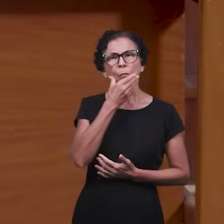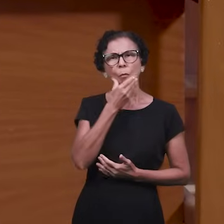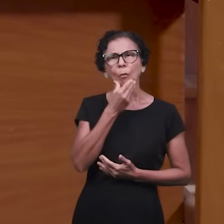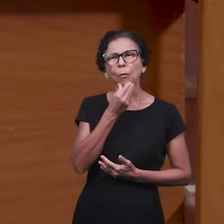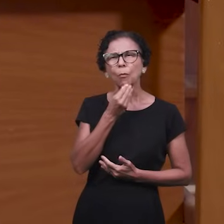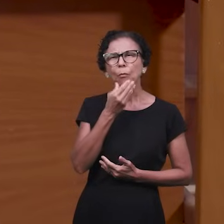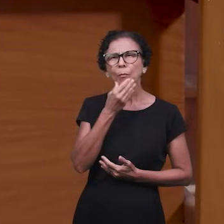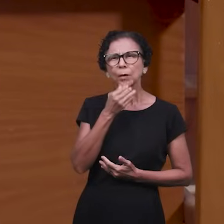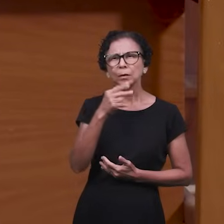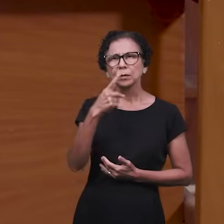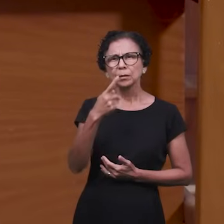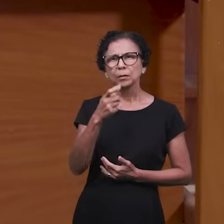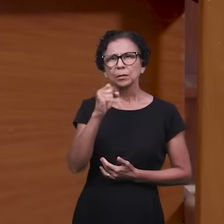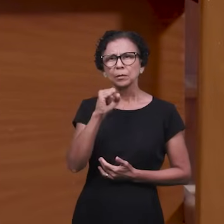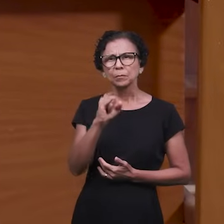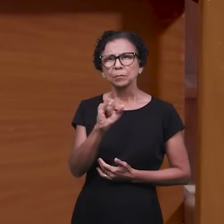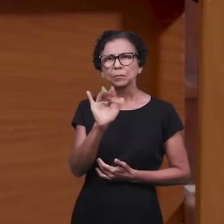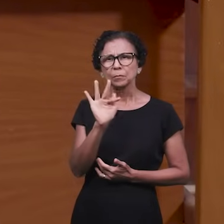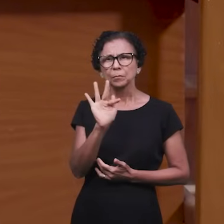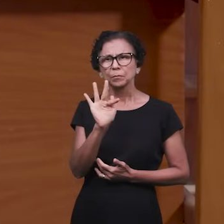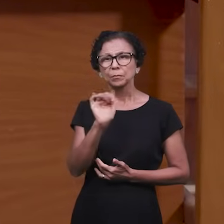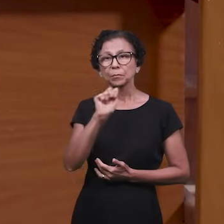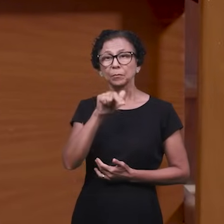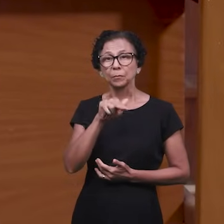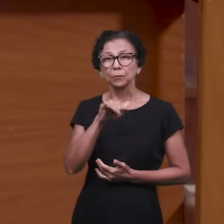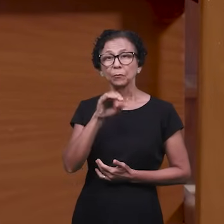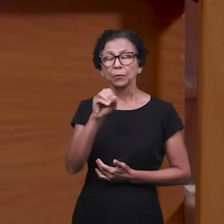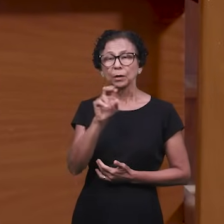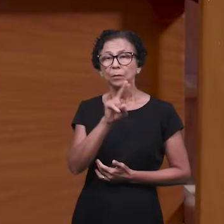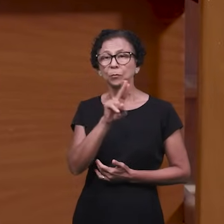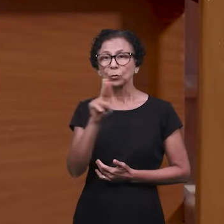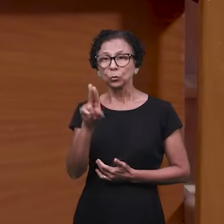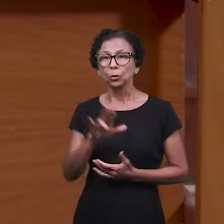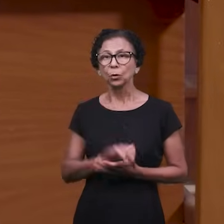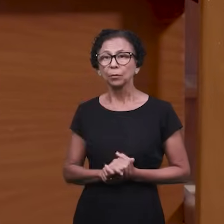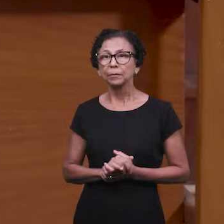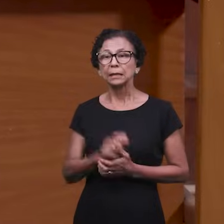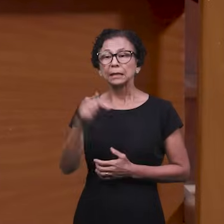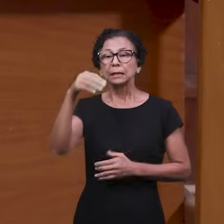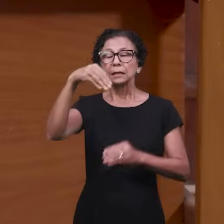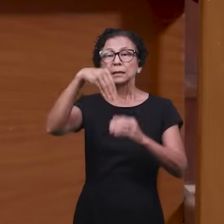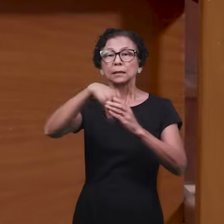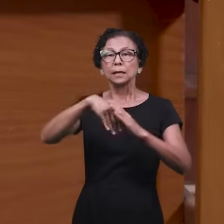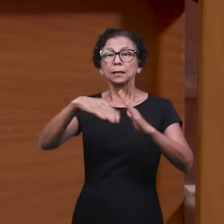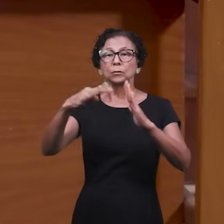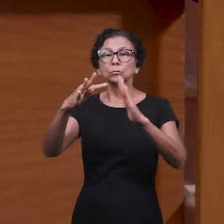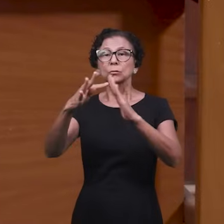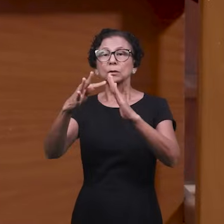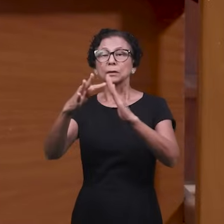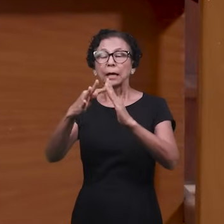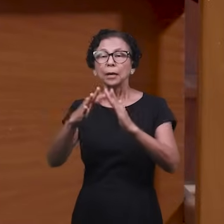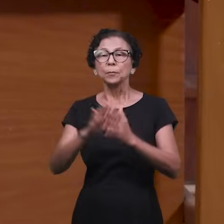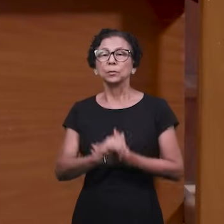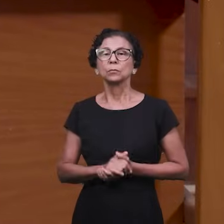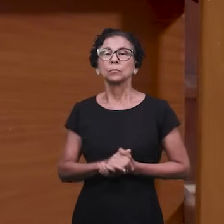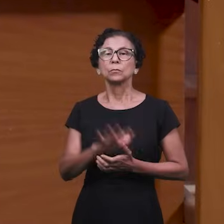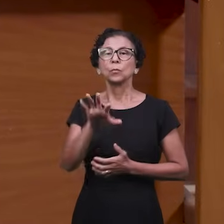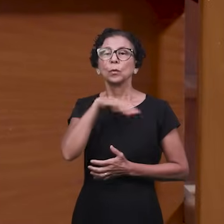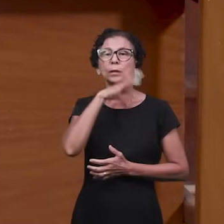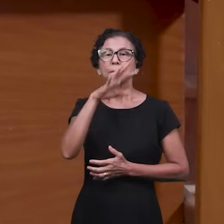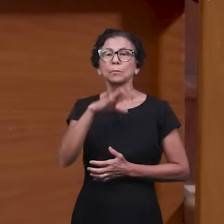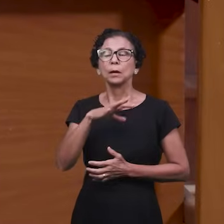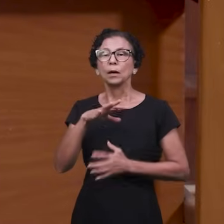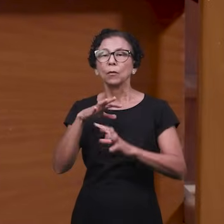porco dentro do templo. Ele foi feito, tiveram que purificar, por isso que, aliás, por isso, os irmãos também não conhecem um pouco da